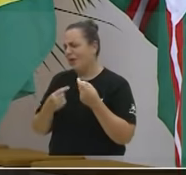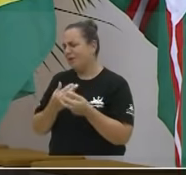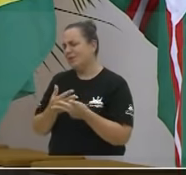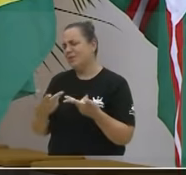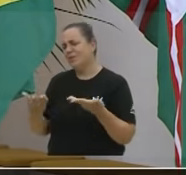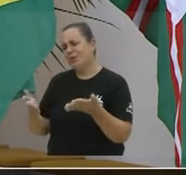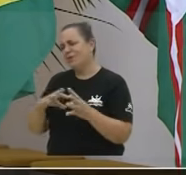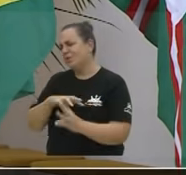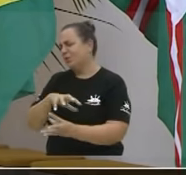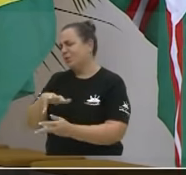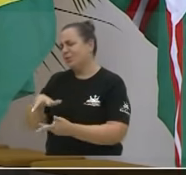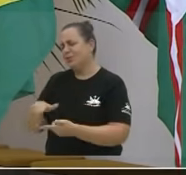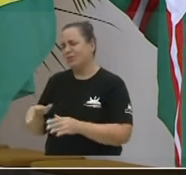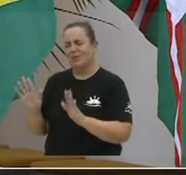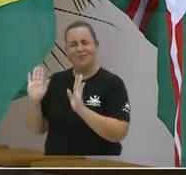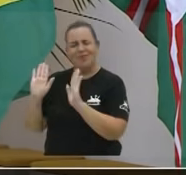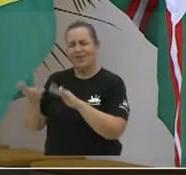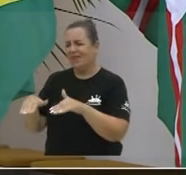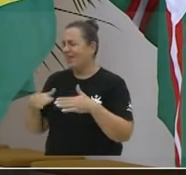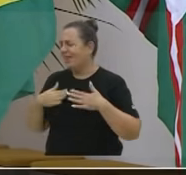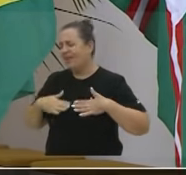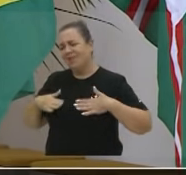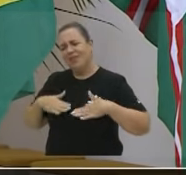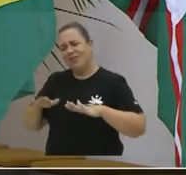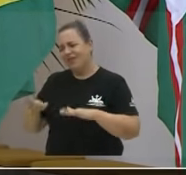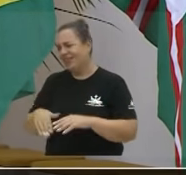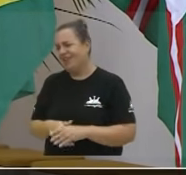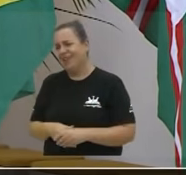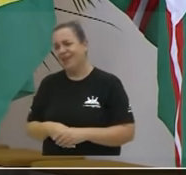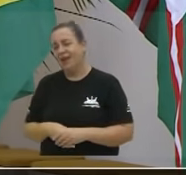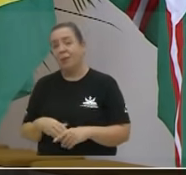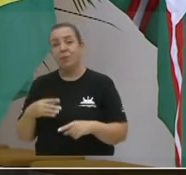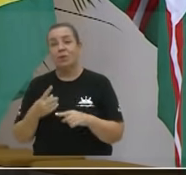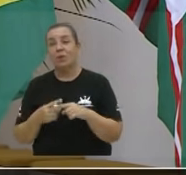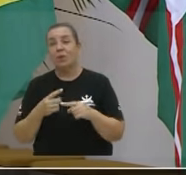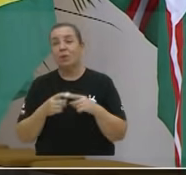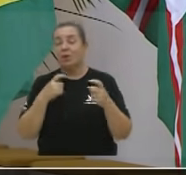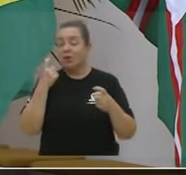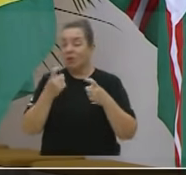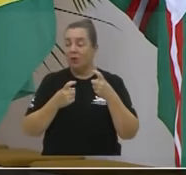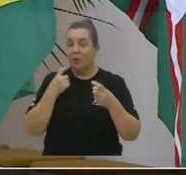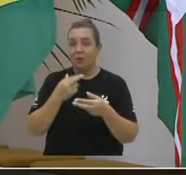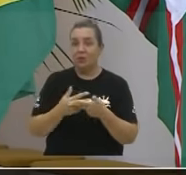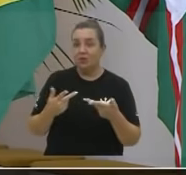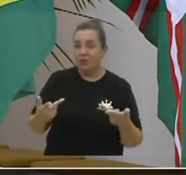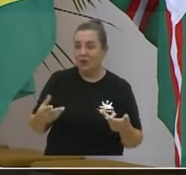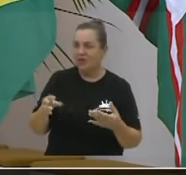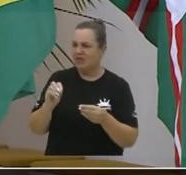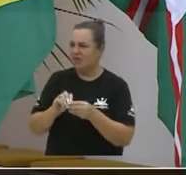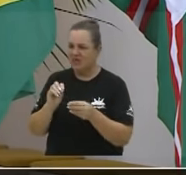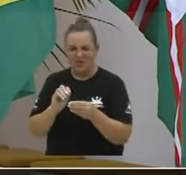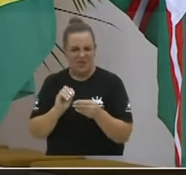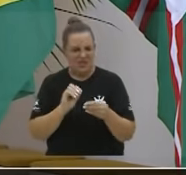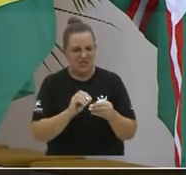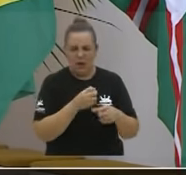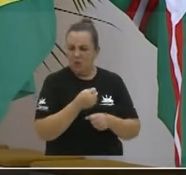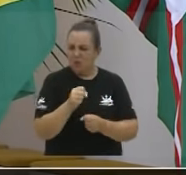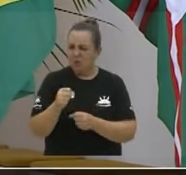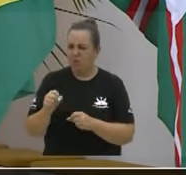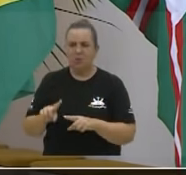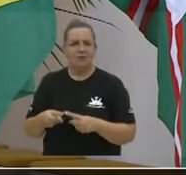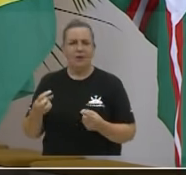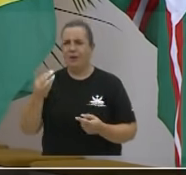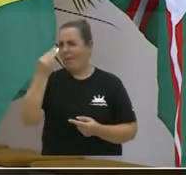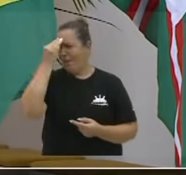tanta coisa? Por que te preocupa com tantos afazeres? Maria escolheu a